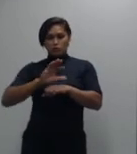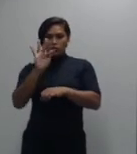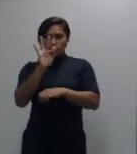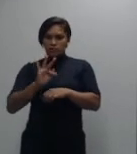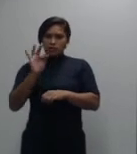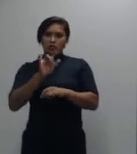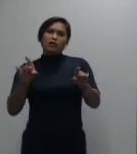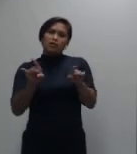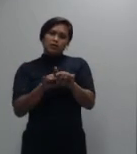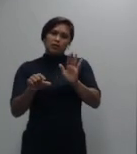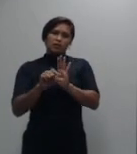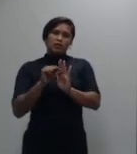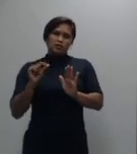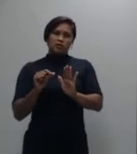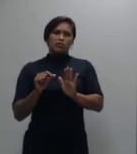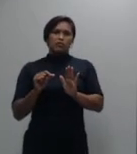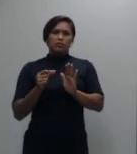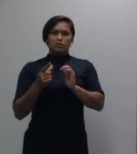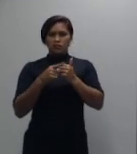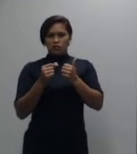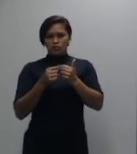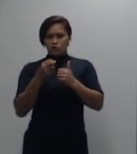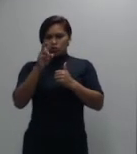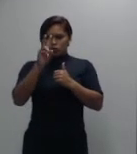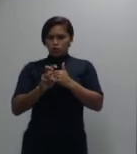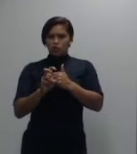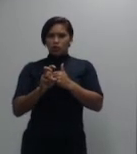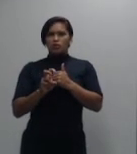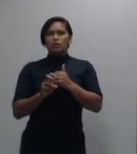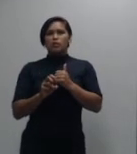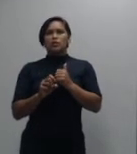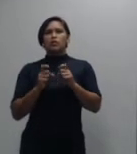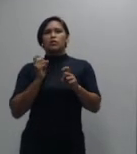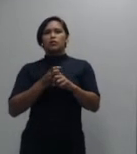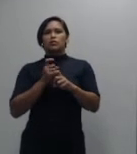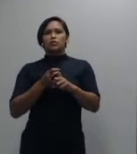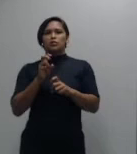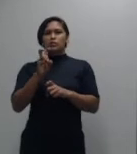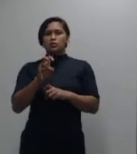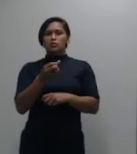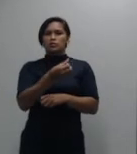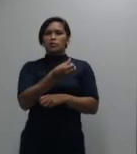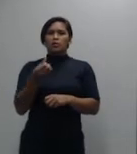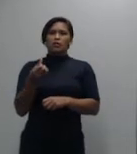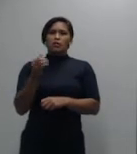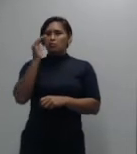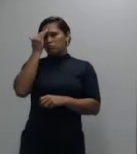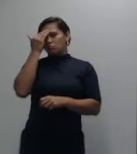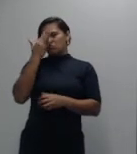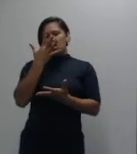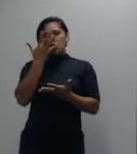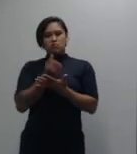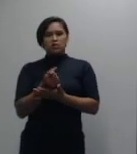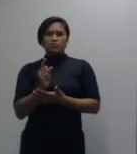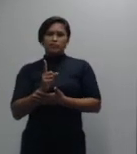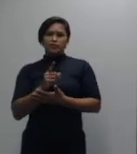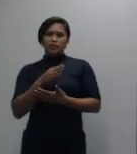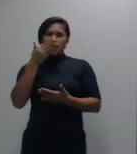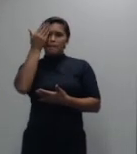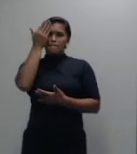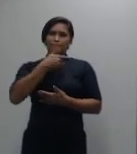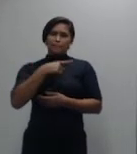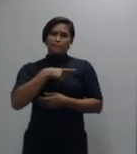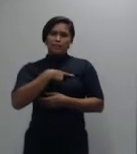também é um artigo junto mesmo artigo 156 o sentido aqui são inadmissíveis no processo as provas obtidas